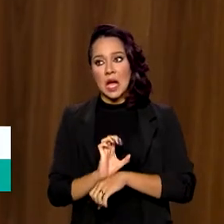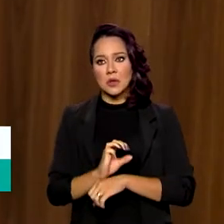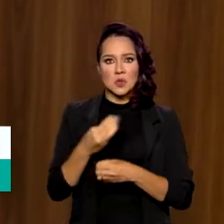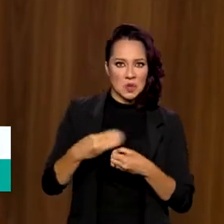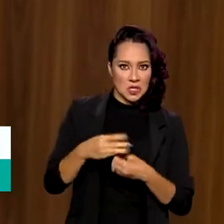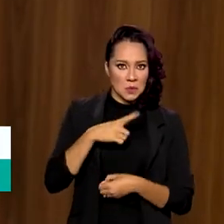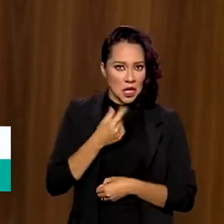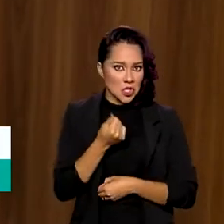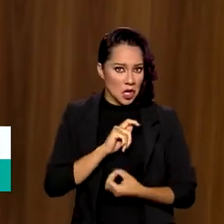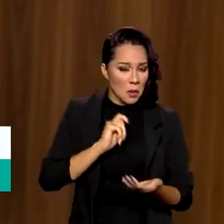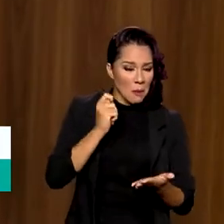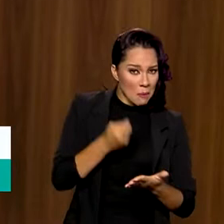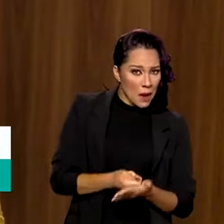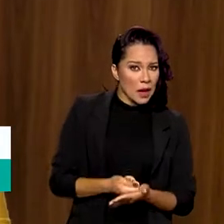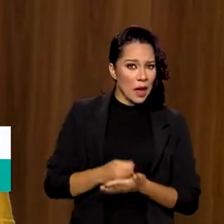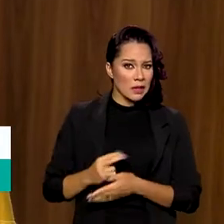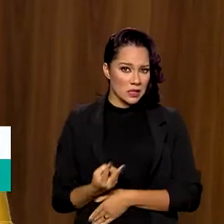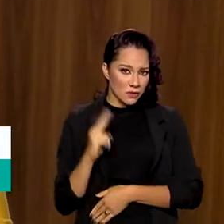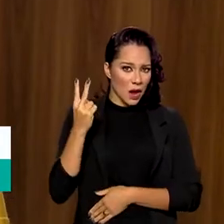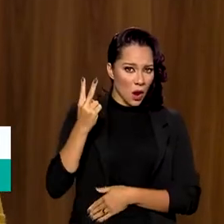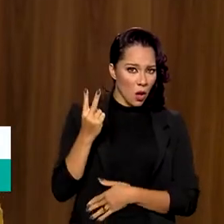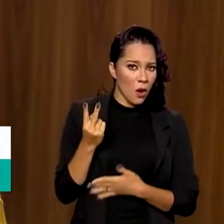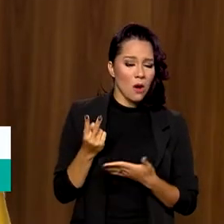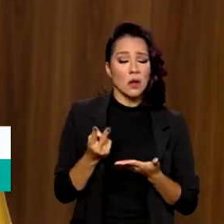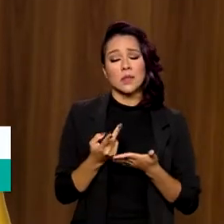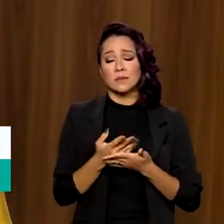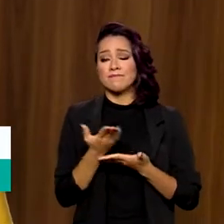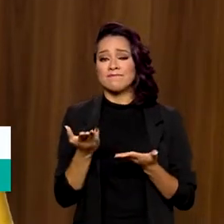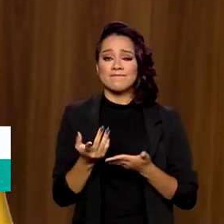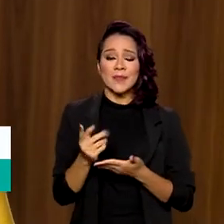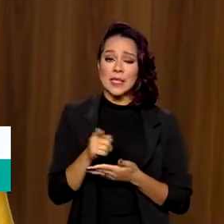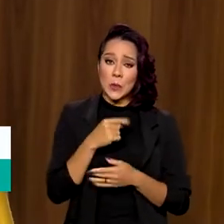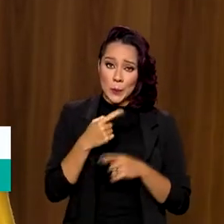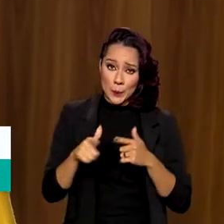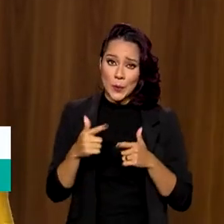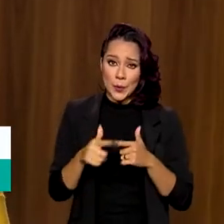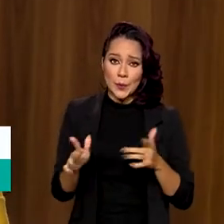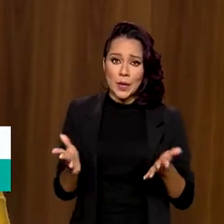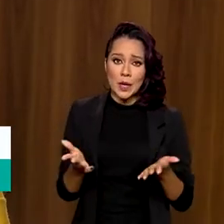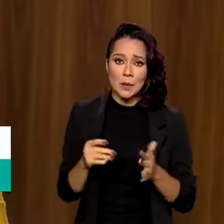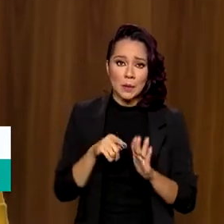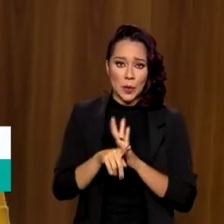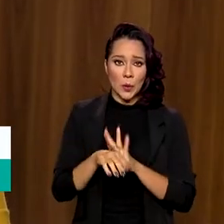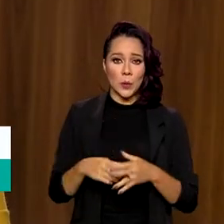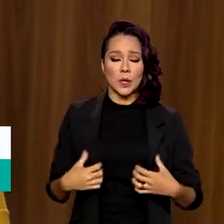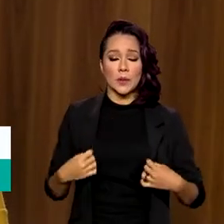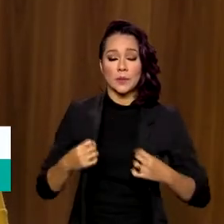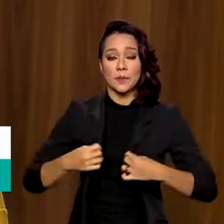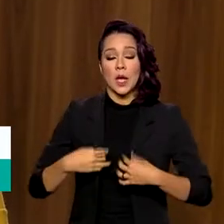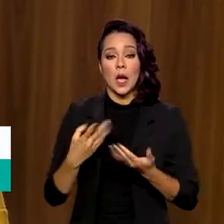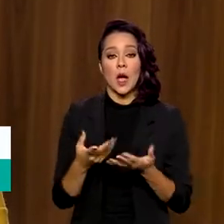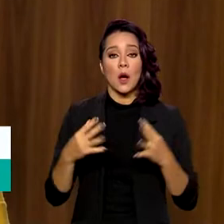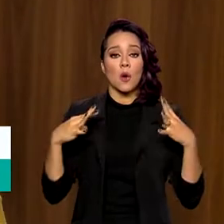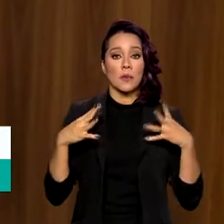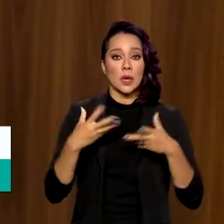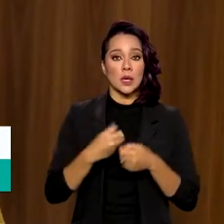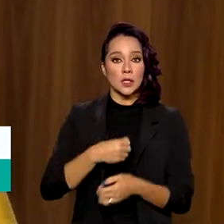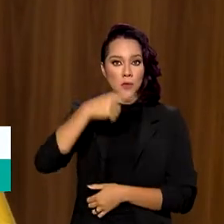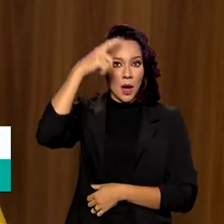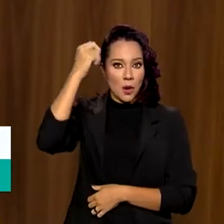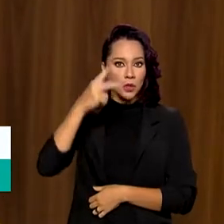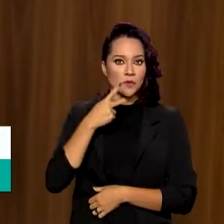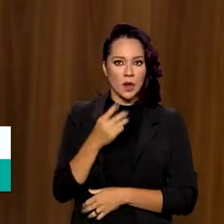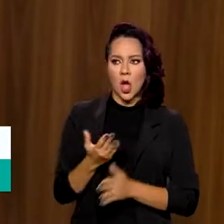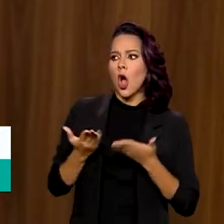e municípios terão que estão terão fogo orçamentária para fazer esse pagamento inclusive o próprio Ministro Barroso disse